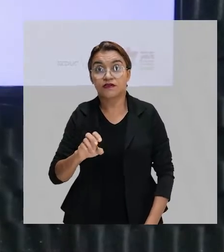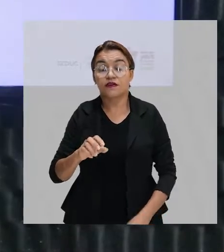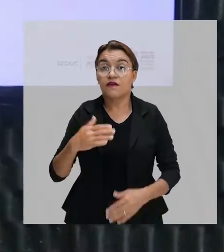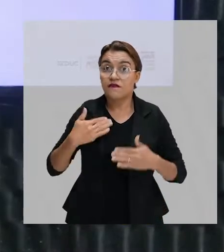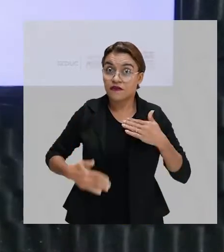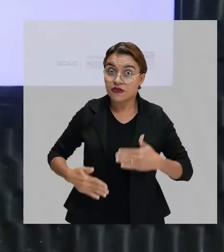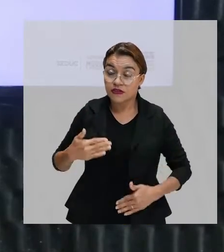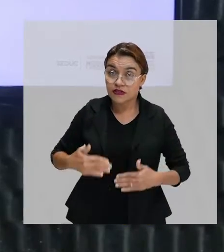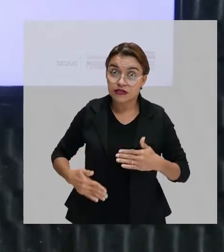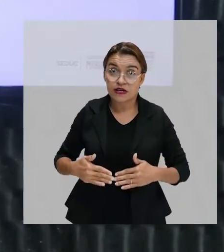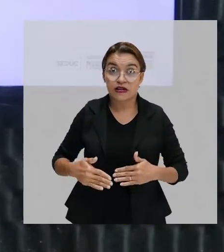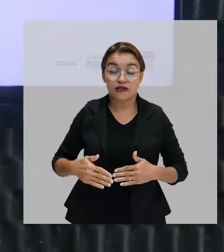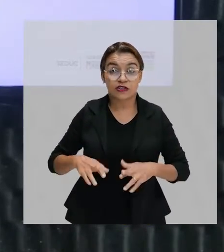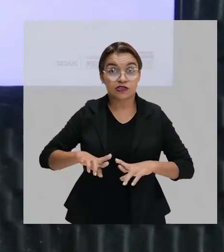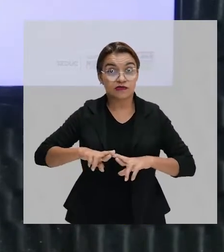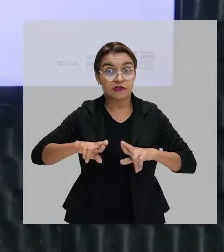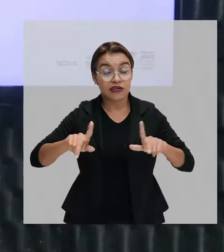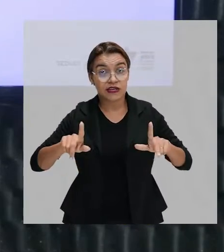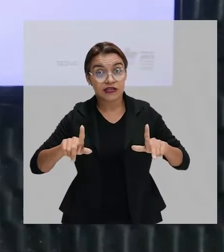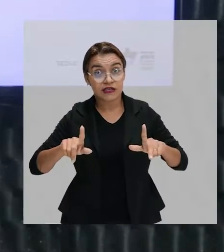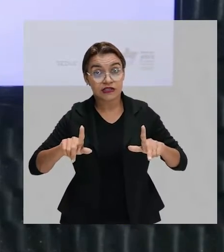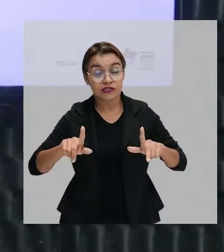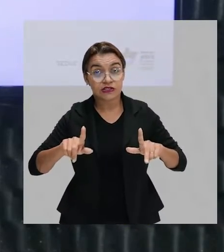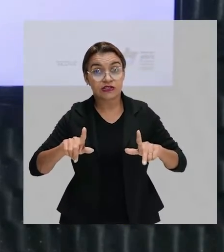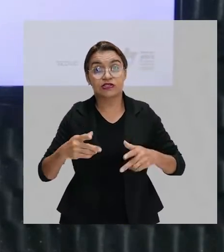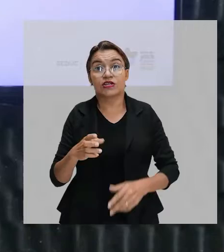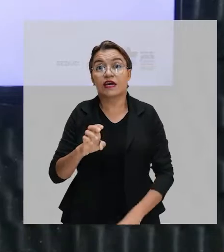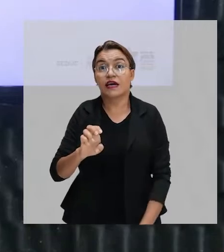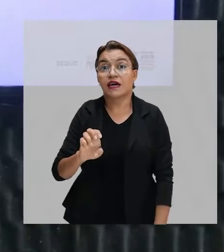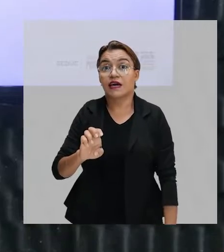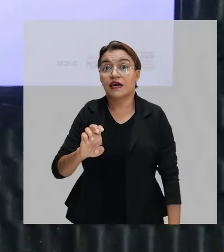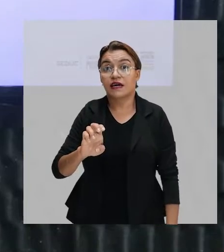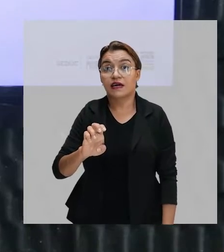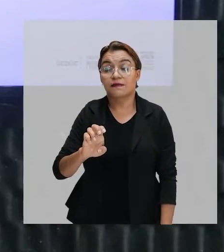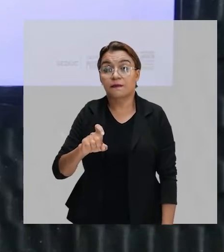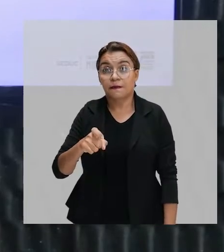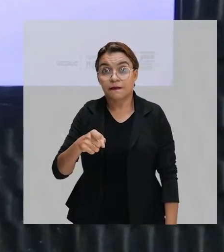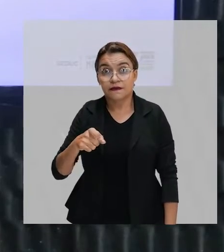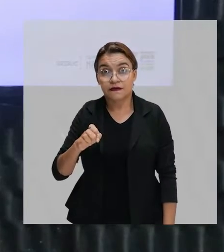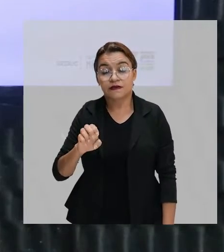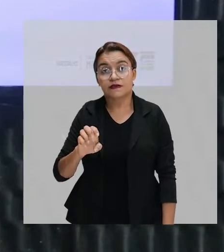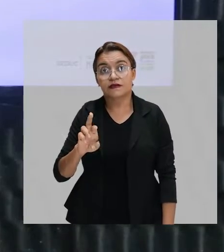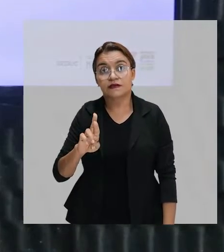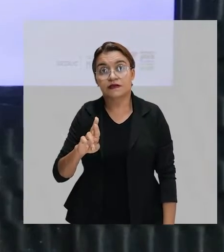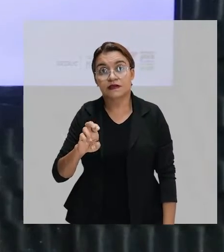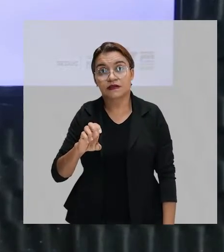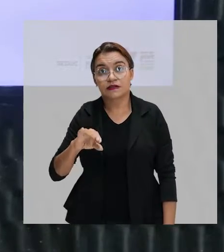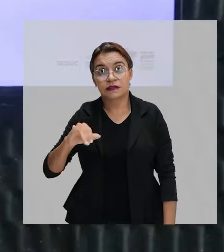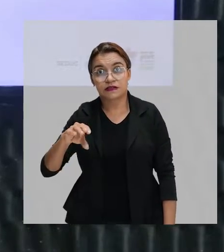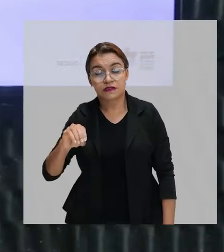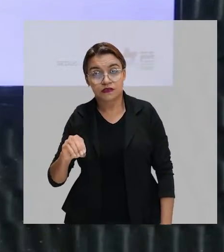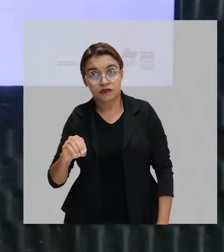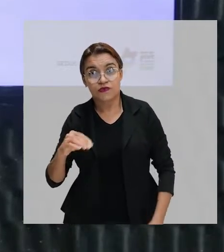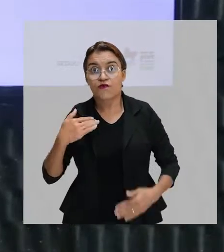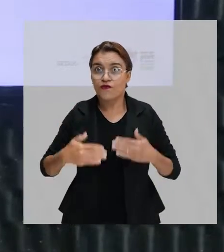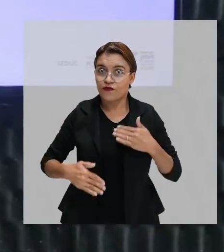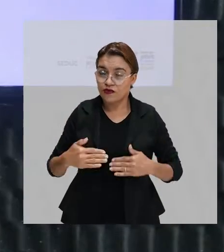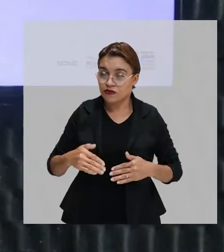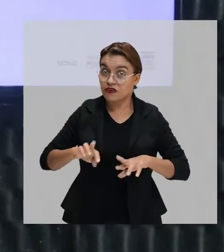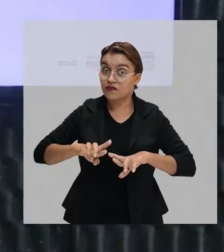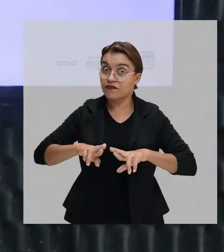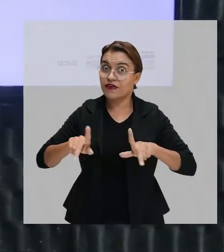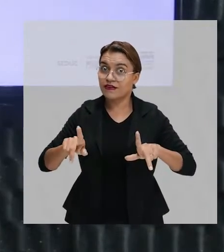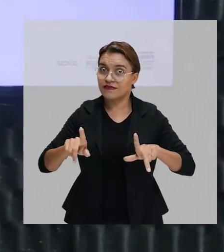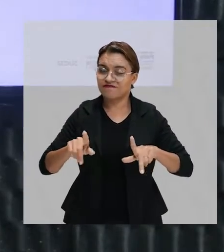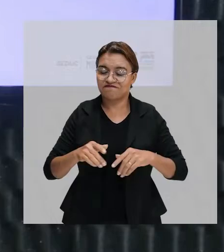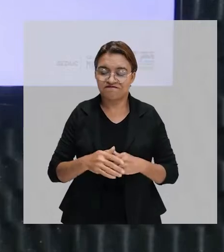exercício físico Mas também eu vou falar da educação física nós iremos para saber três quatro conceitos hoje